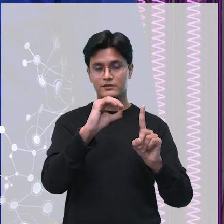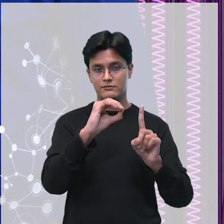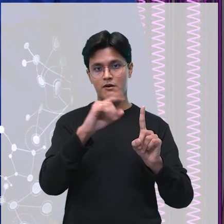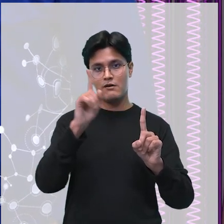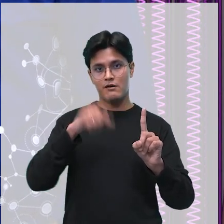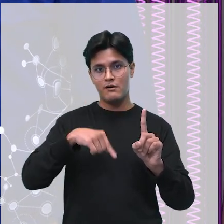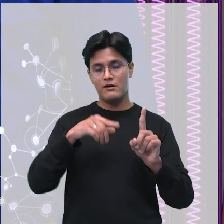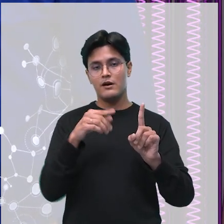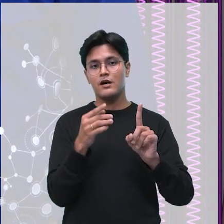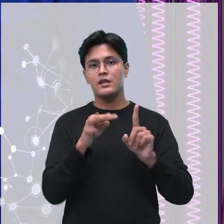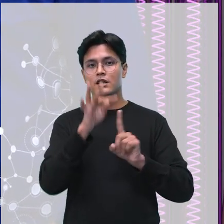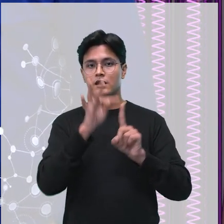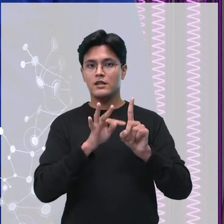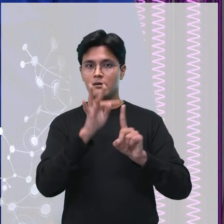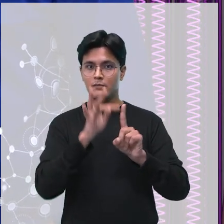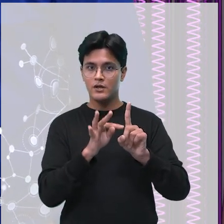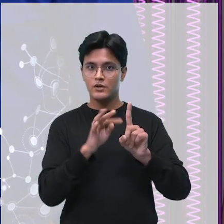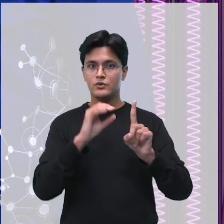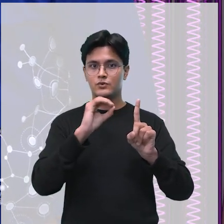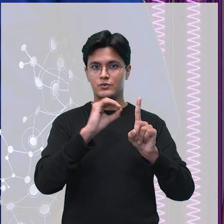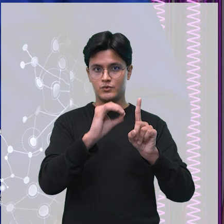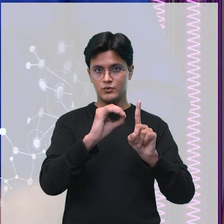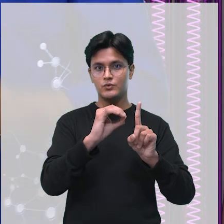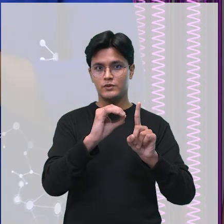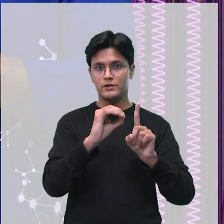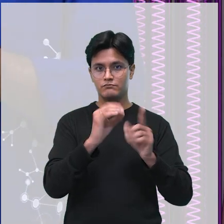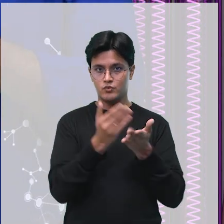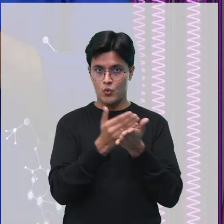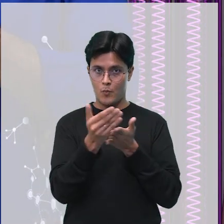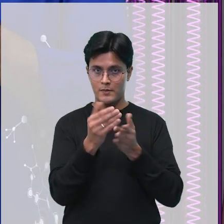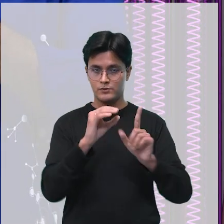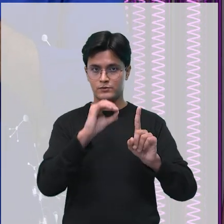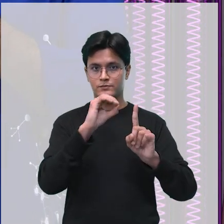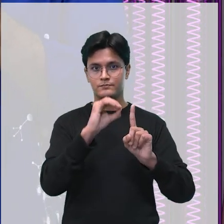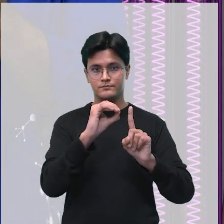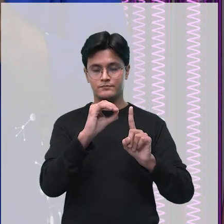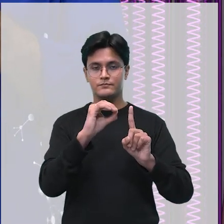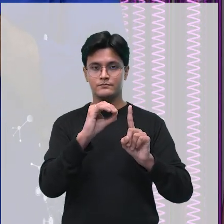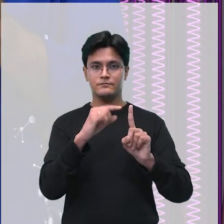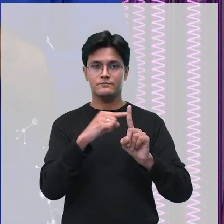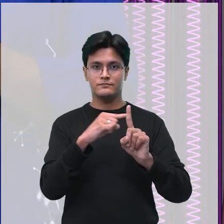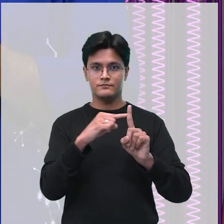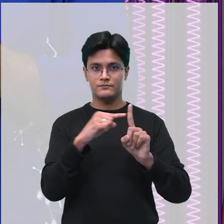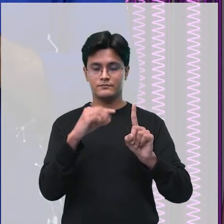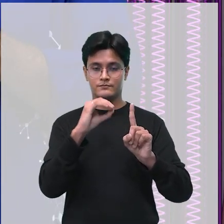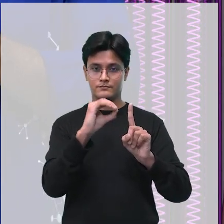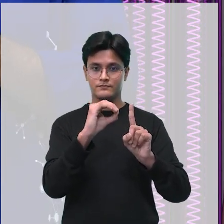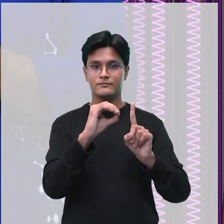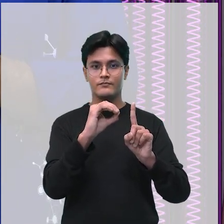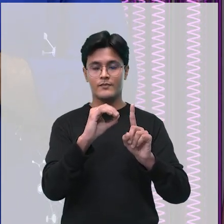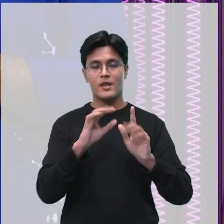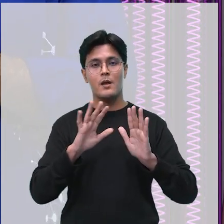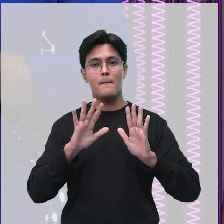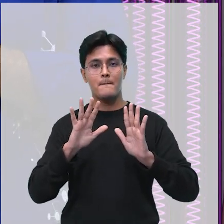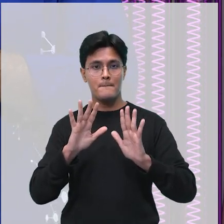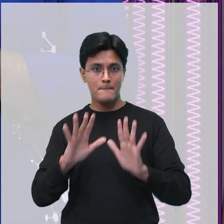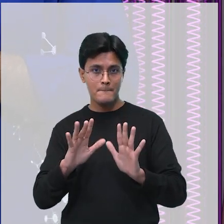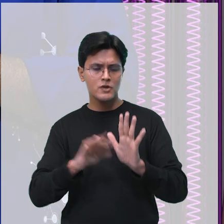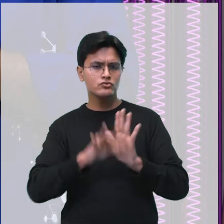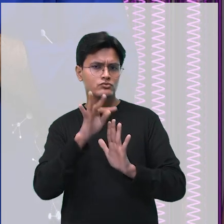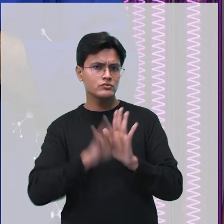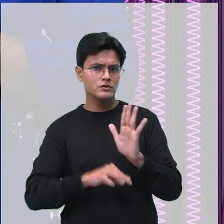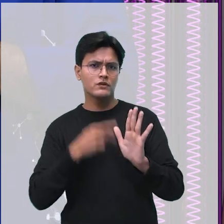temperatura eh aqui no no centro né não tá tá ali no no meio do caminho só que ele falou que a